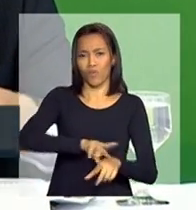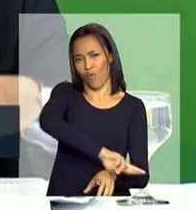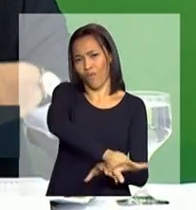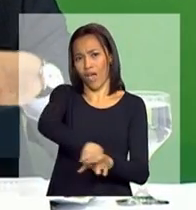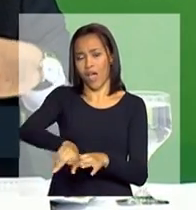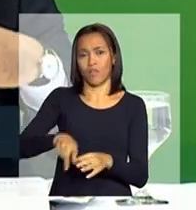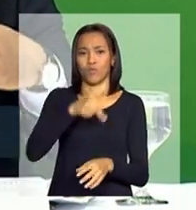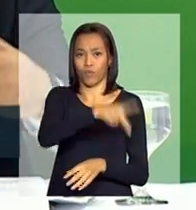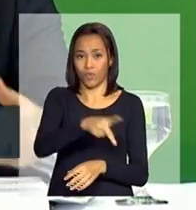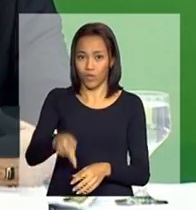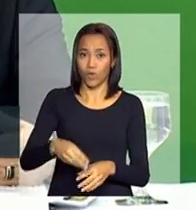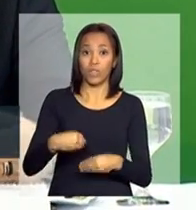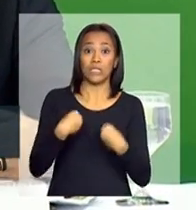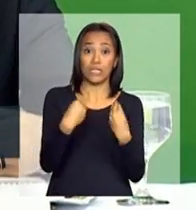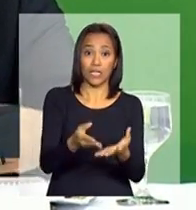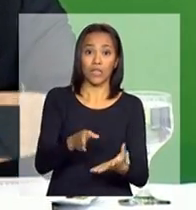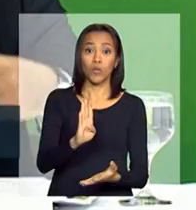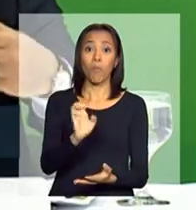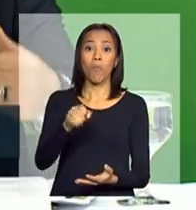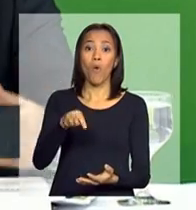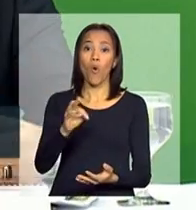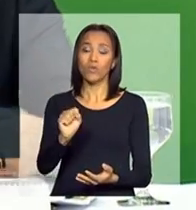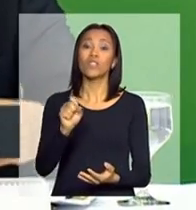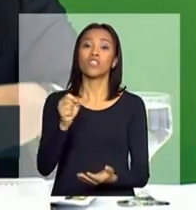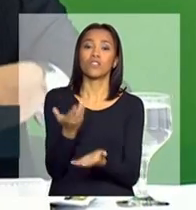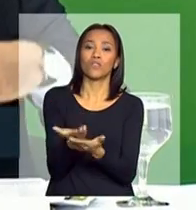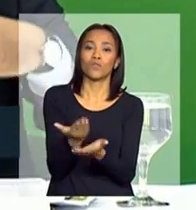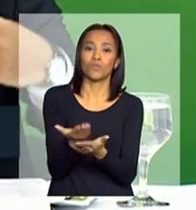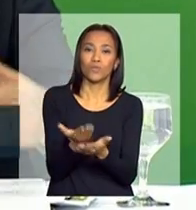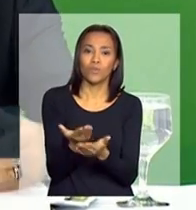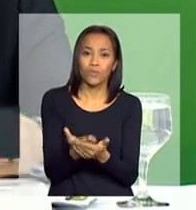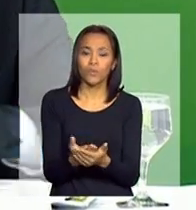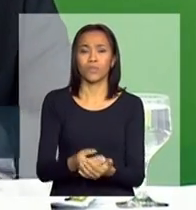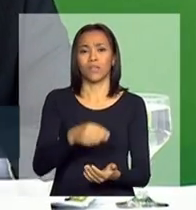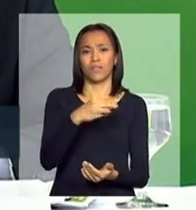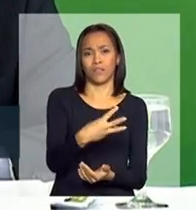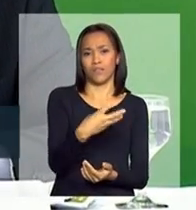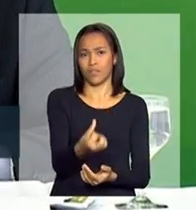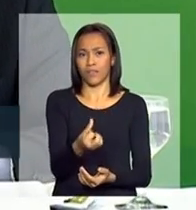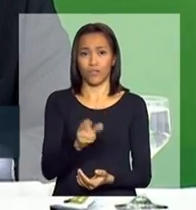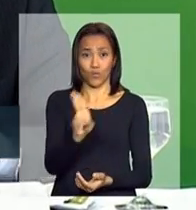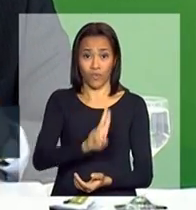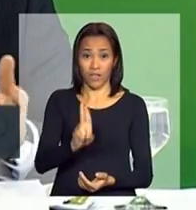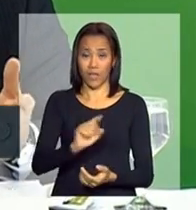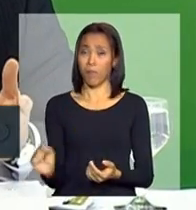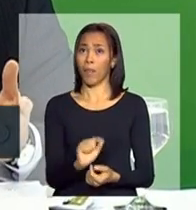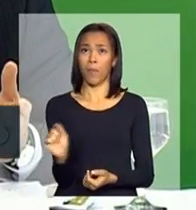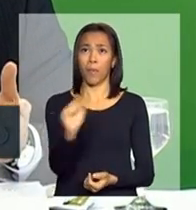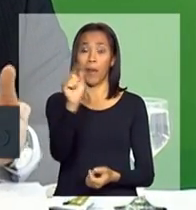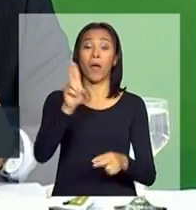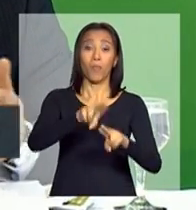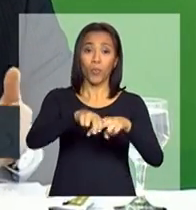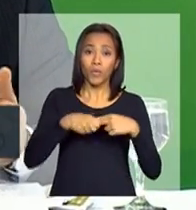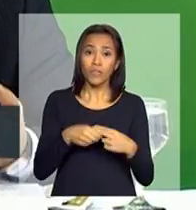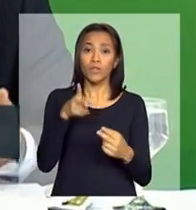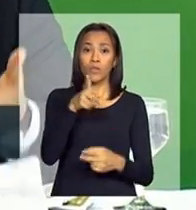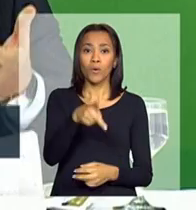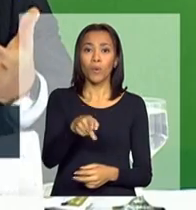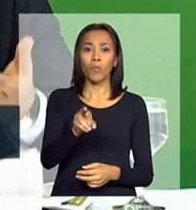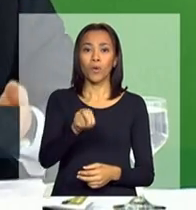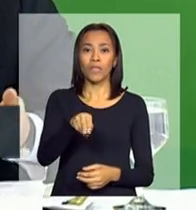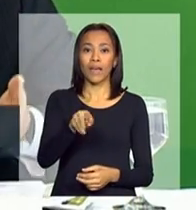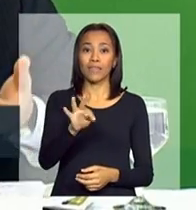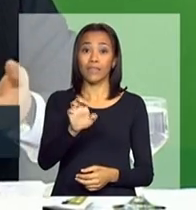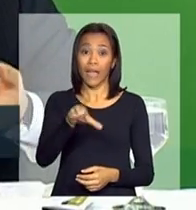bolsa de estudo 18.000 professores acompanhando esse programa 36 universidades por isso que o Pronatec é importantíssimo porque